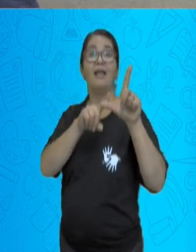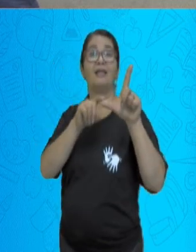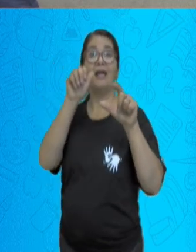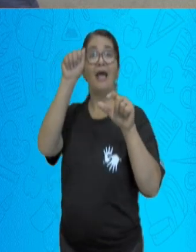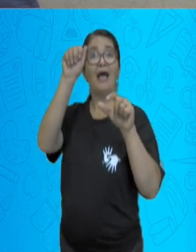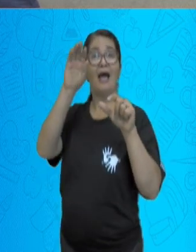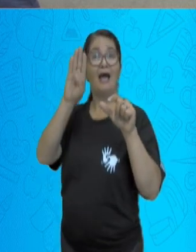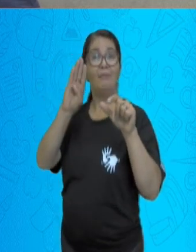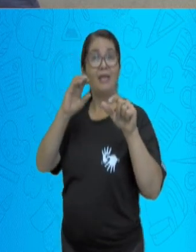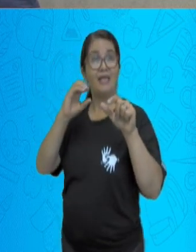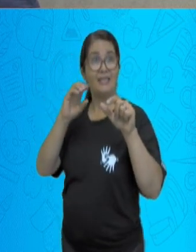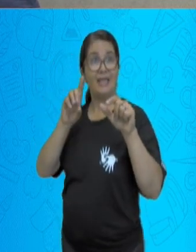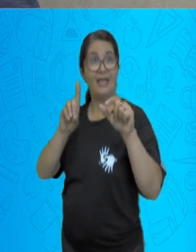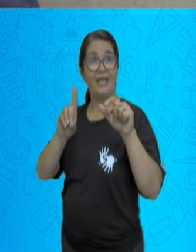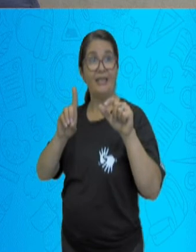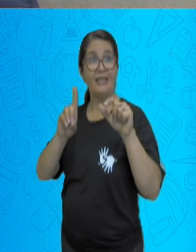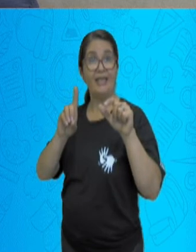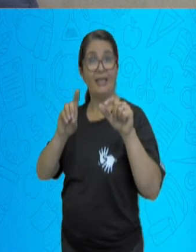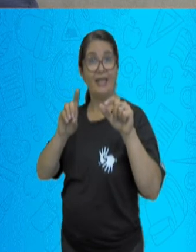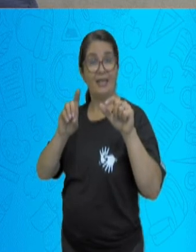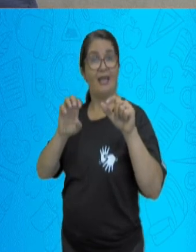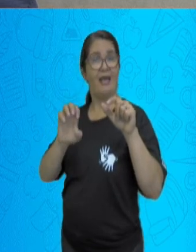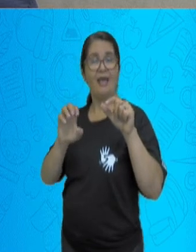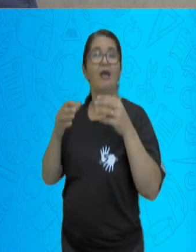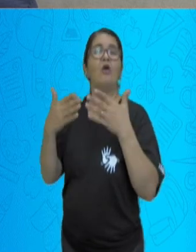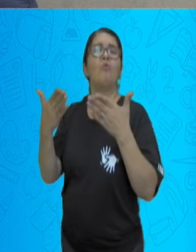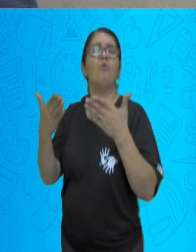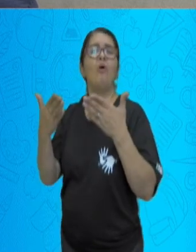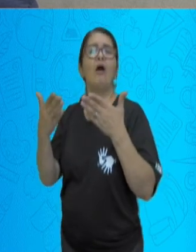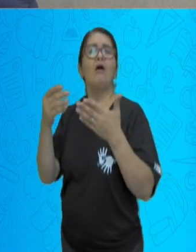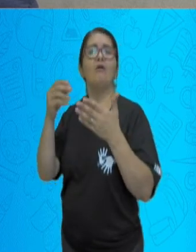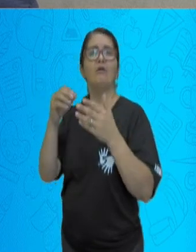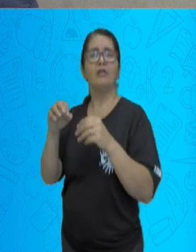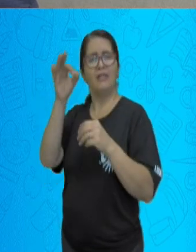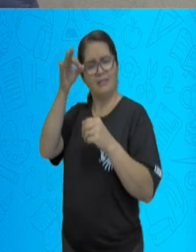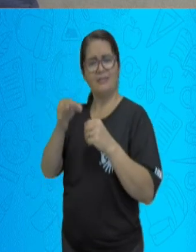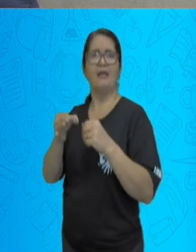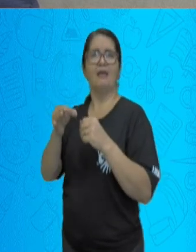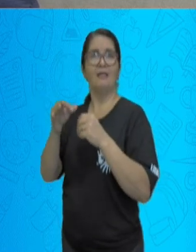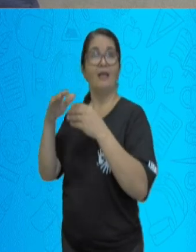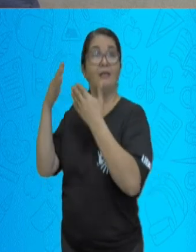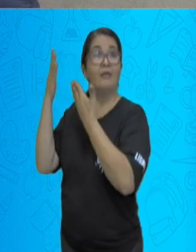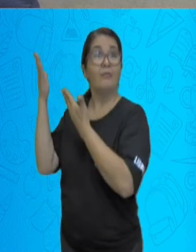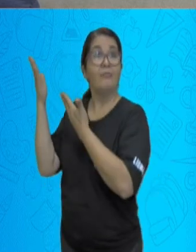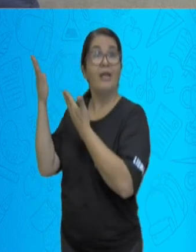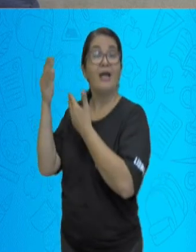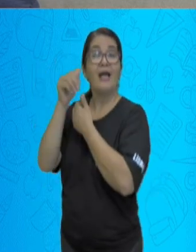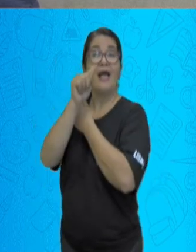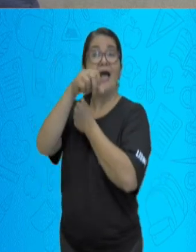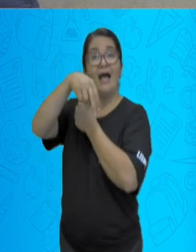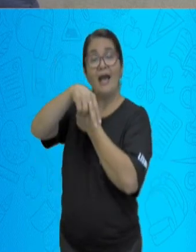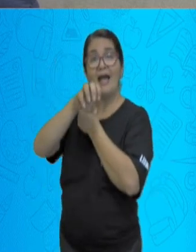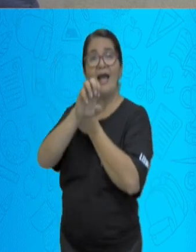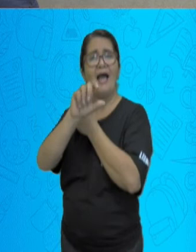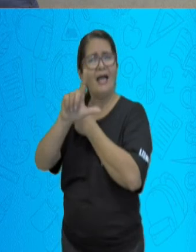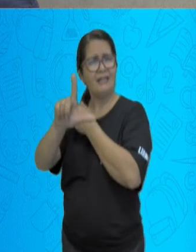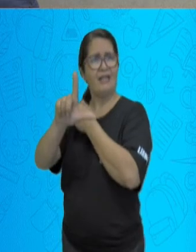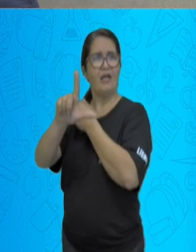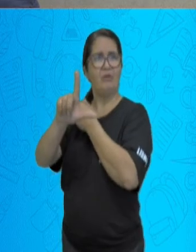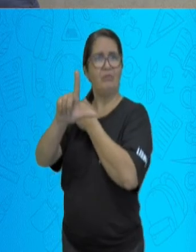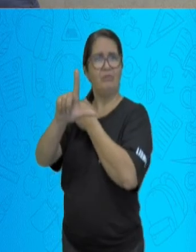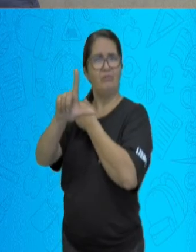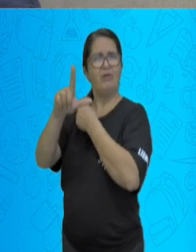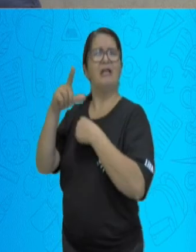analisar. Letra A, anel, papel. Eu tenho um substantivo primitivo e derivado?